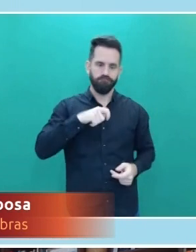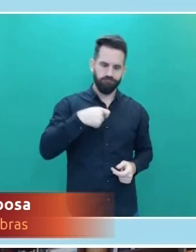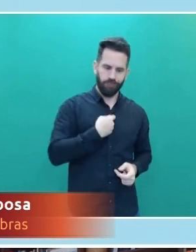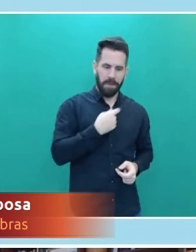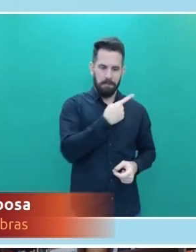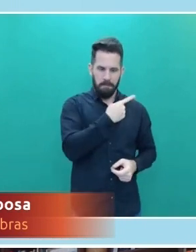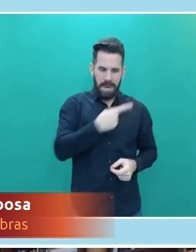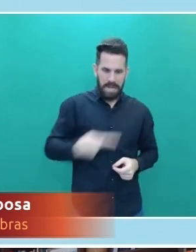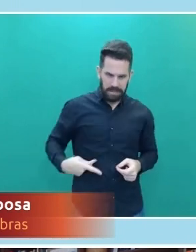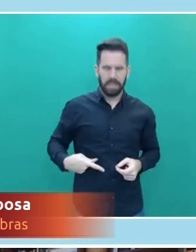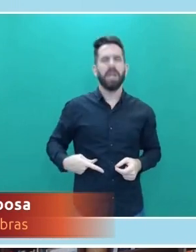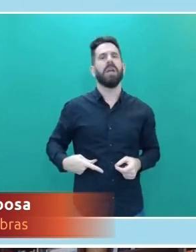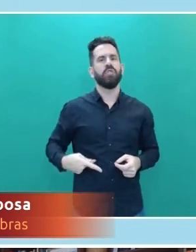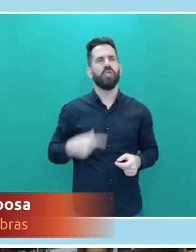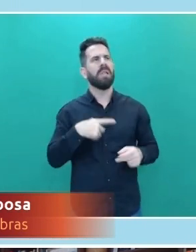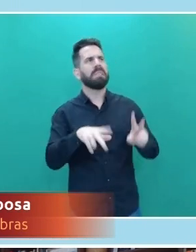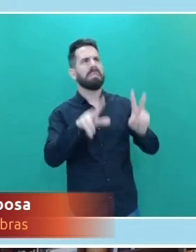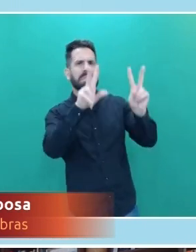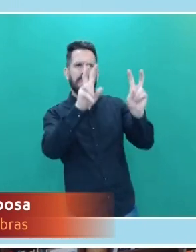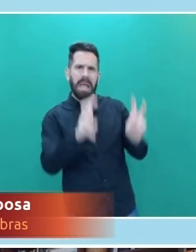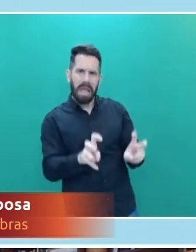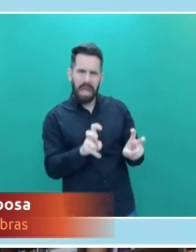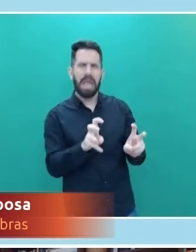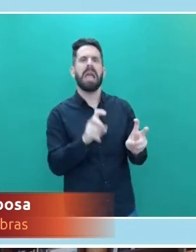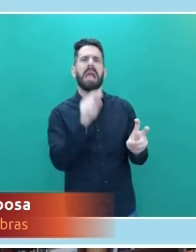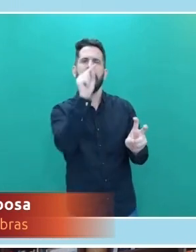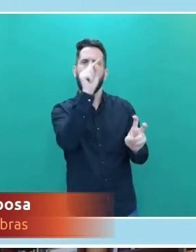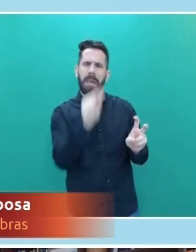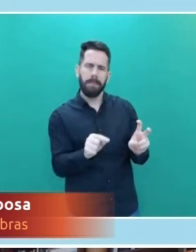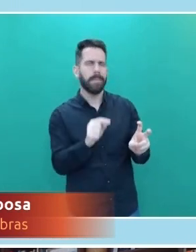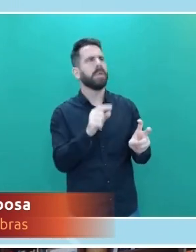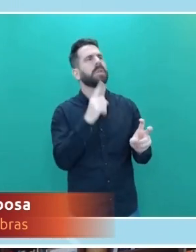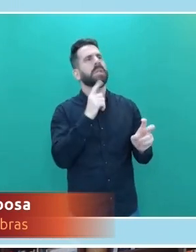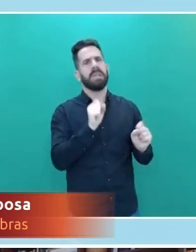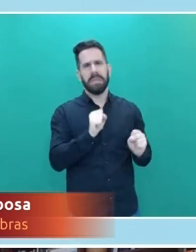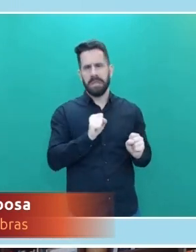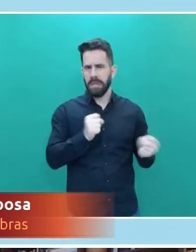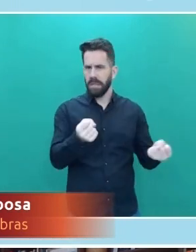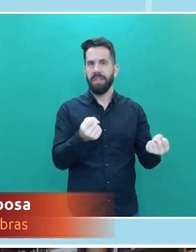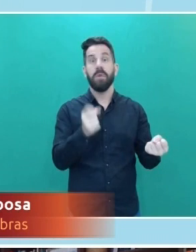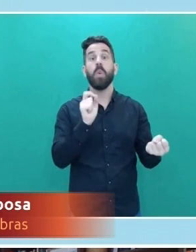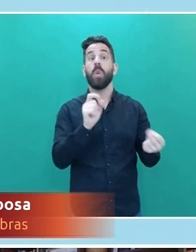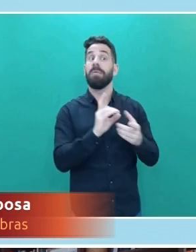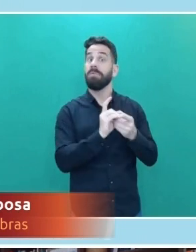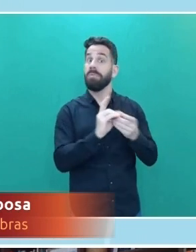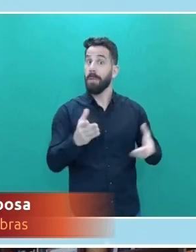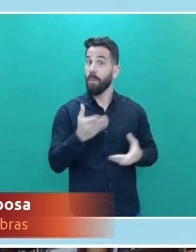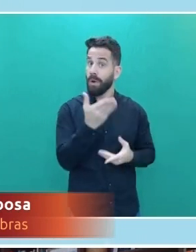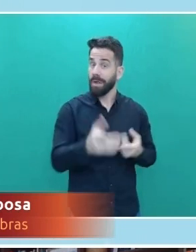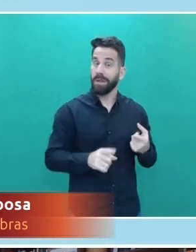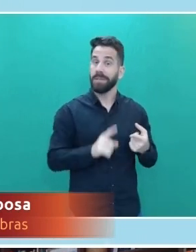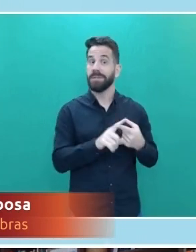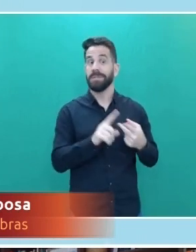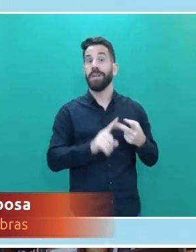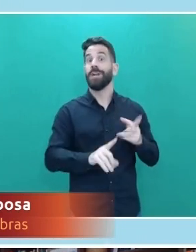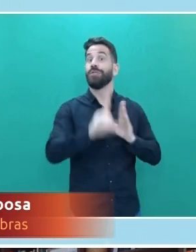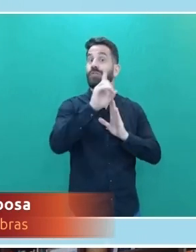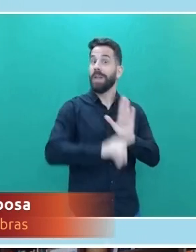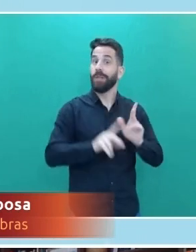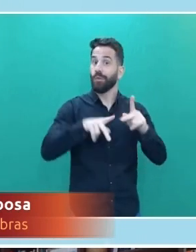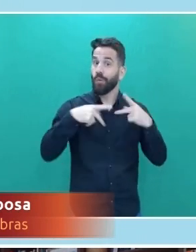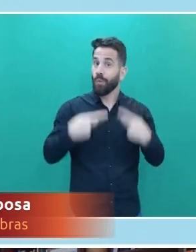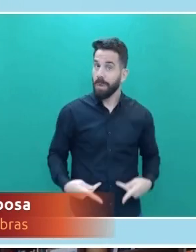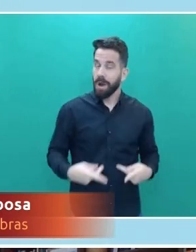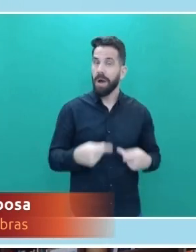esses temas, começando pela questão da defesa da democracia, dos direitos humanos, então esses